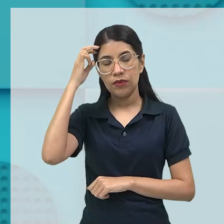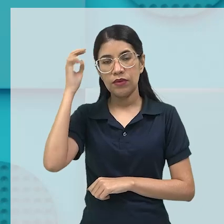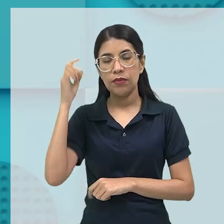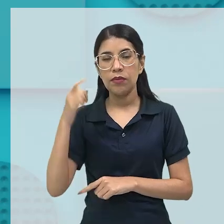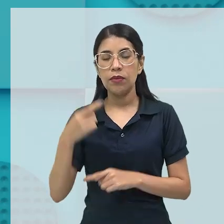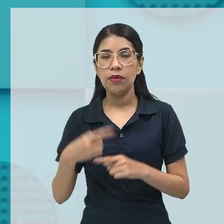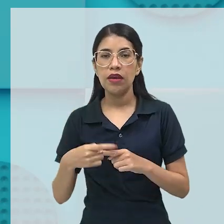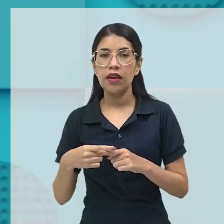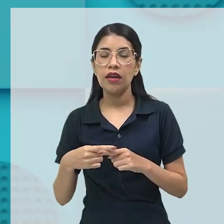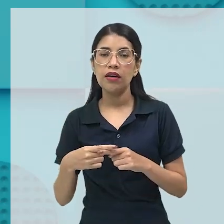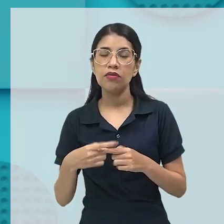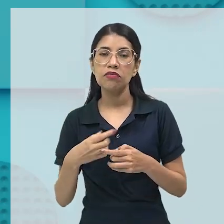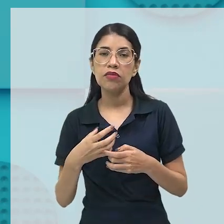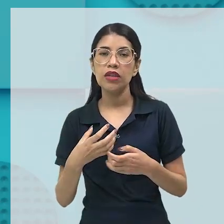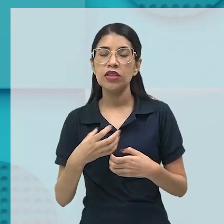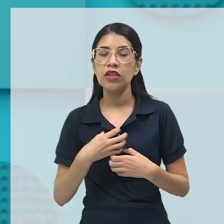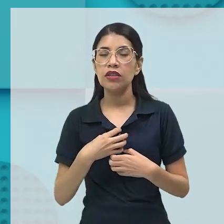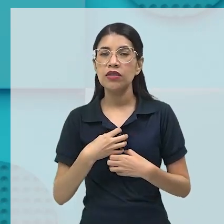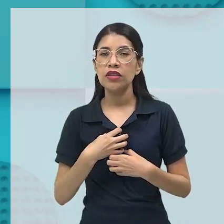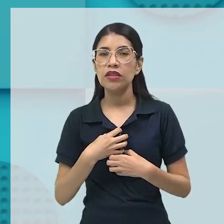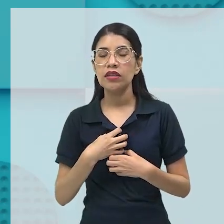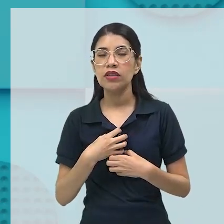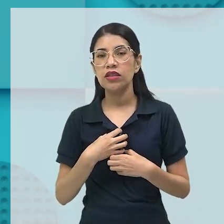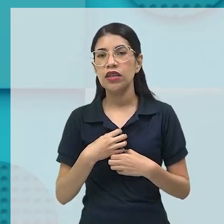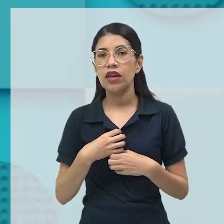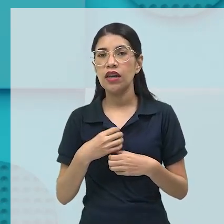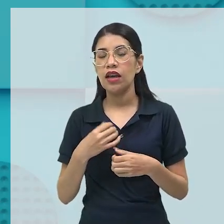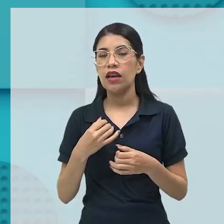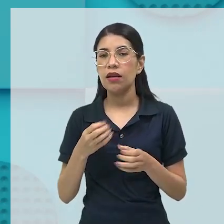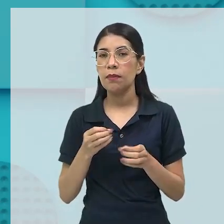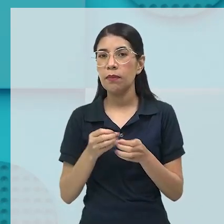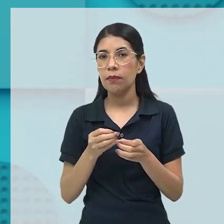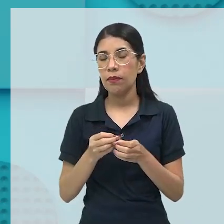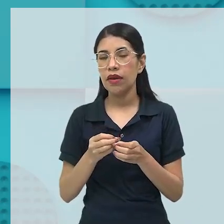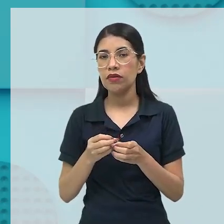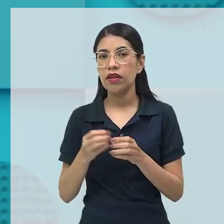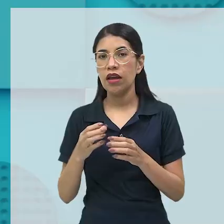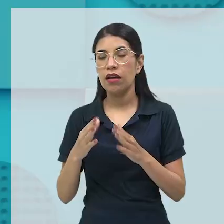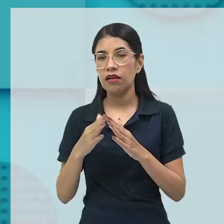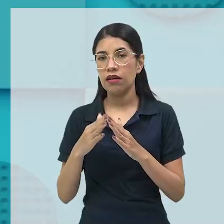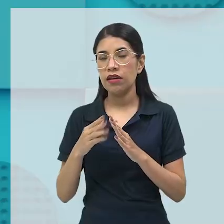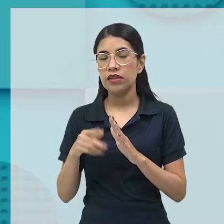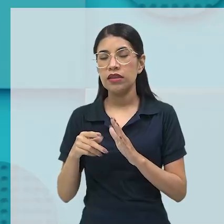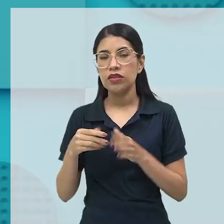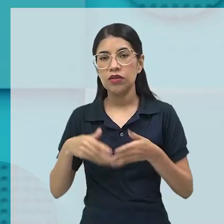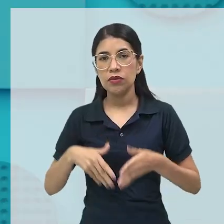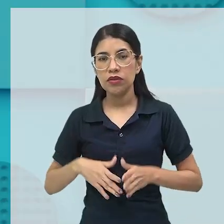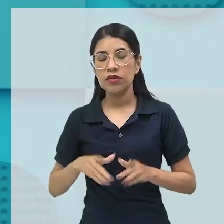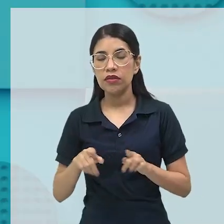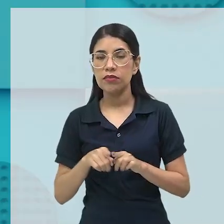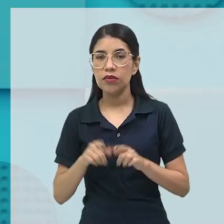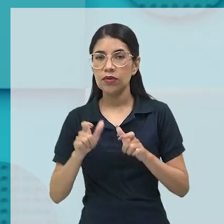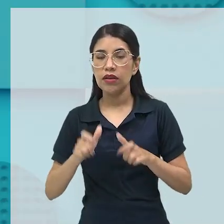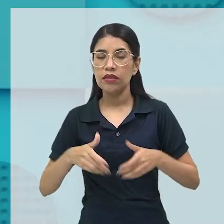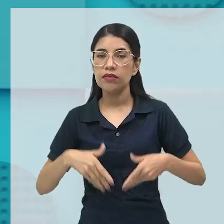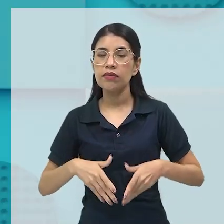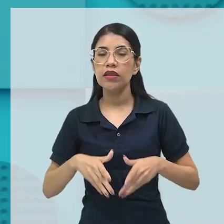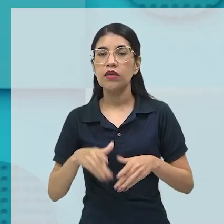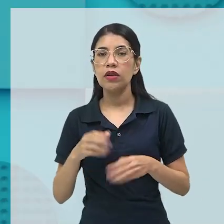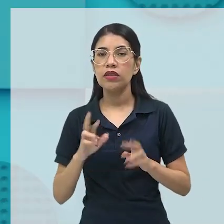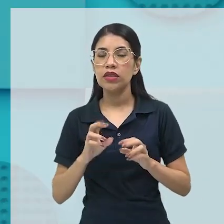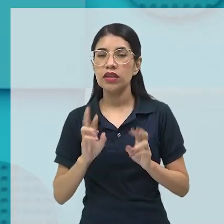uma forma deles se sentirem mais próximos de onde eles vieram. Então era comum eles se reunirem, né, nos momentos que eles